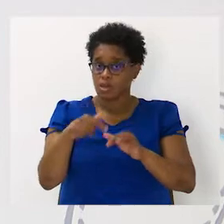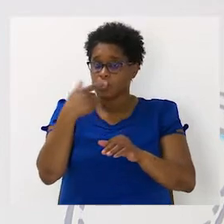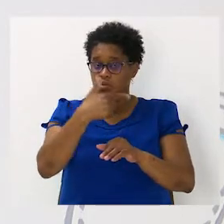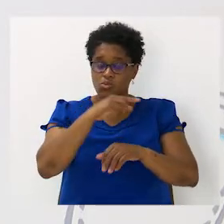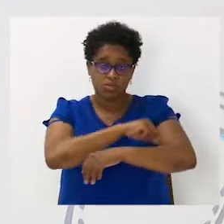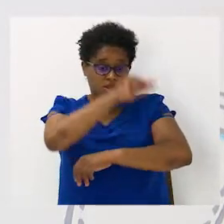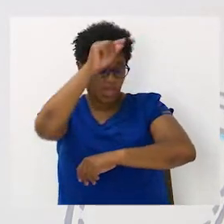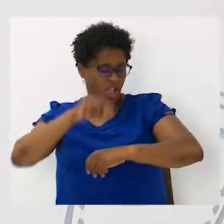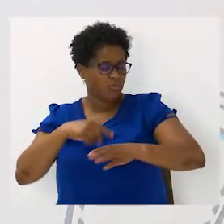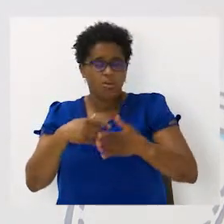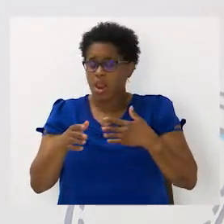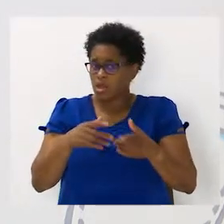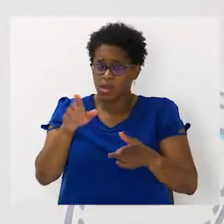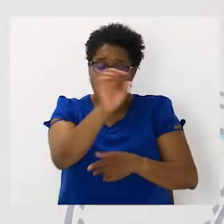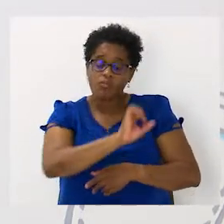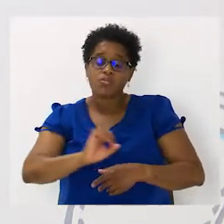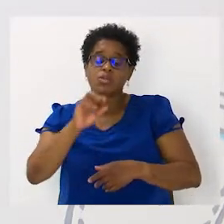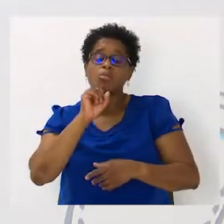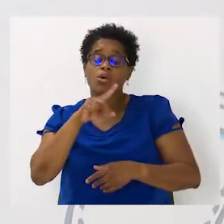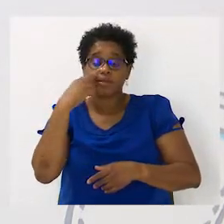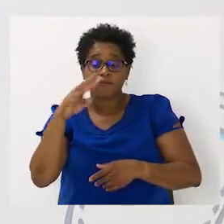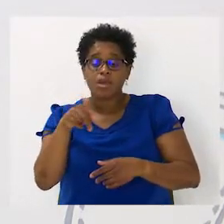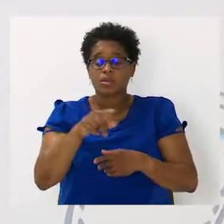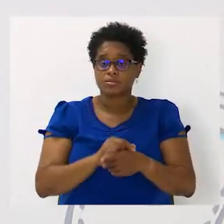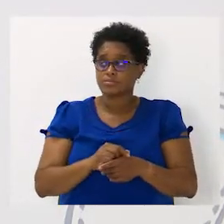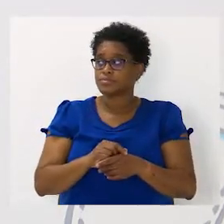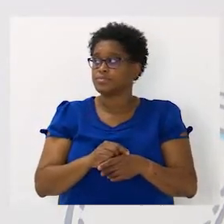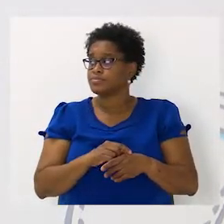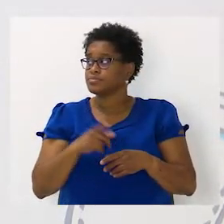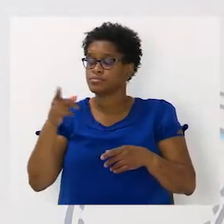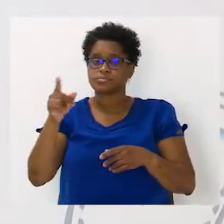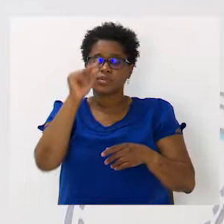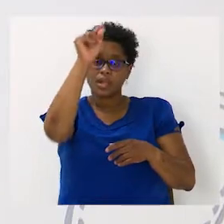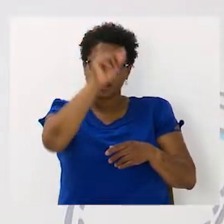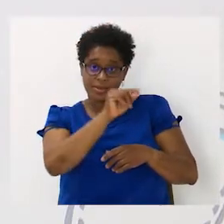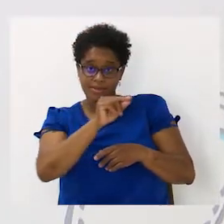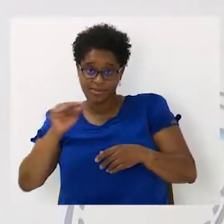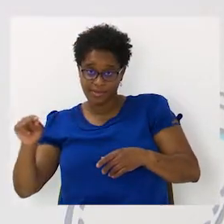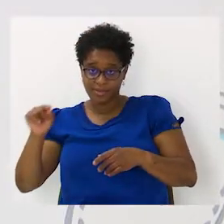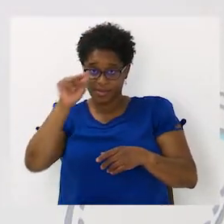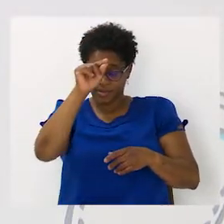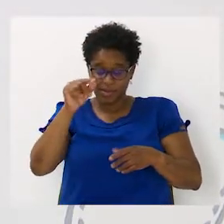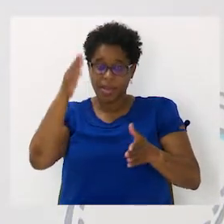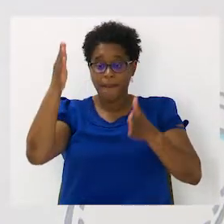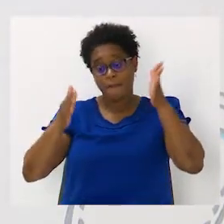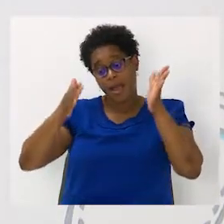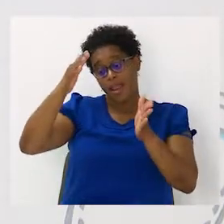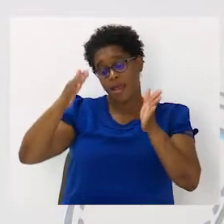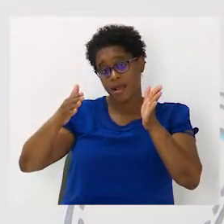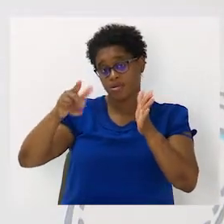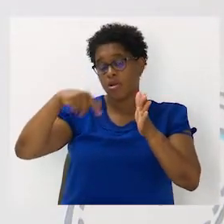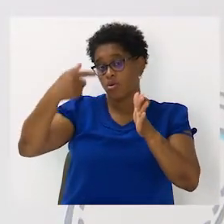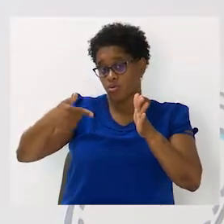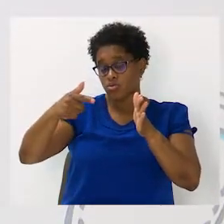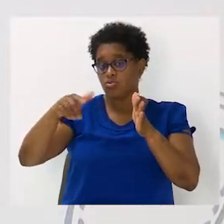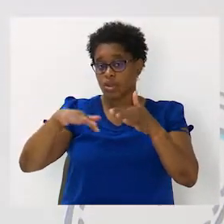Temos um triângulo qualquer. Vocês podem ver que esse segmento é paralelo ao outro